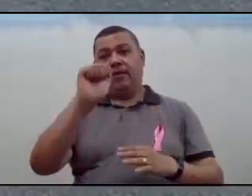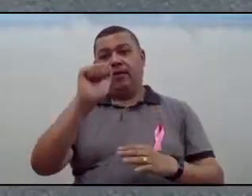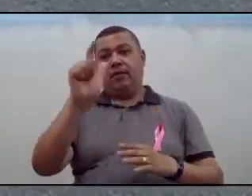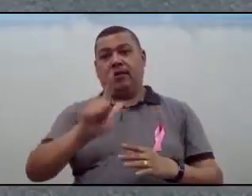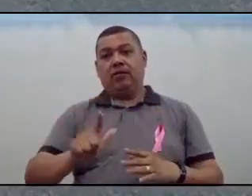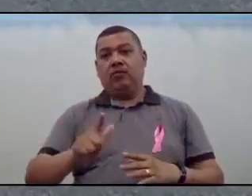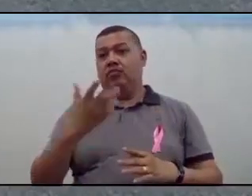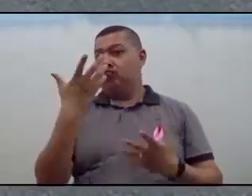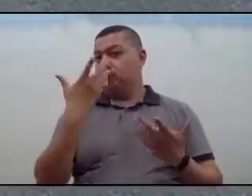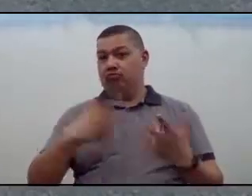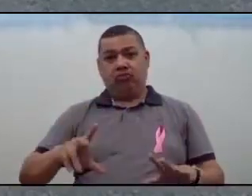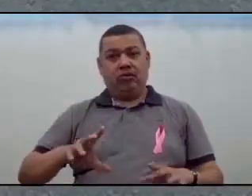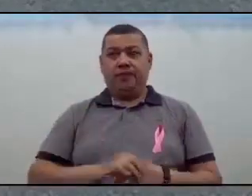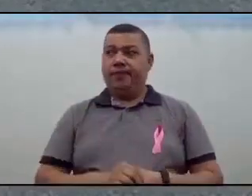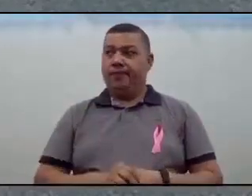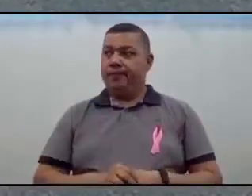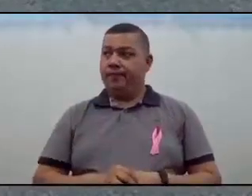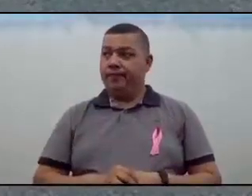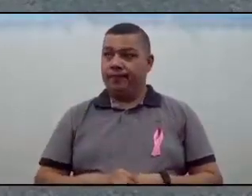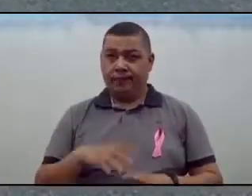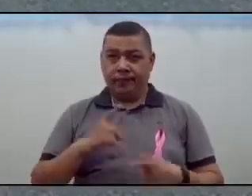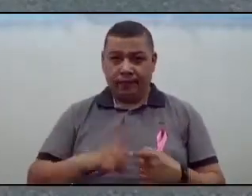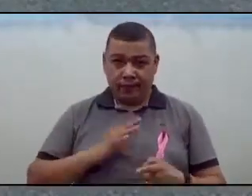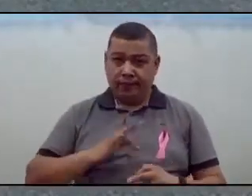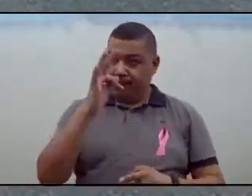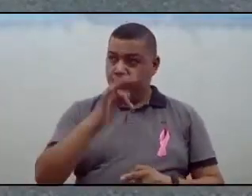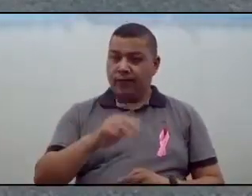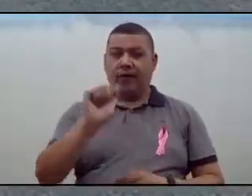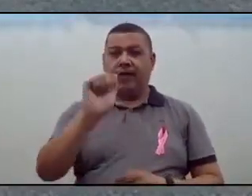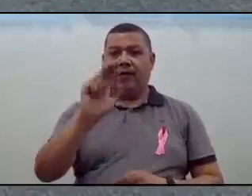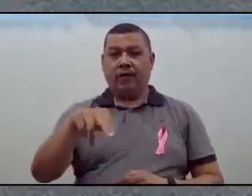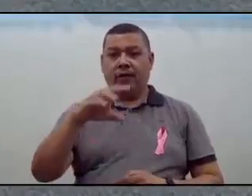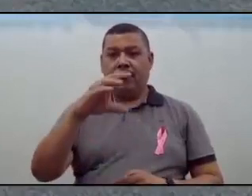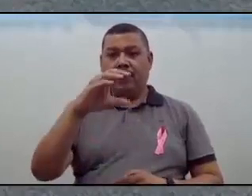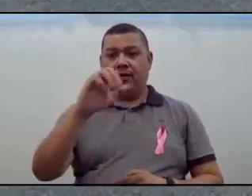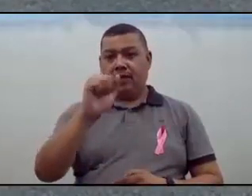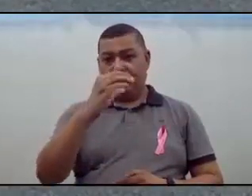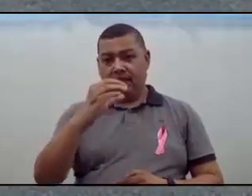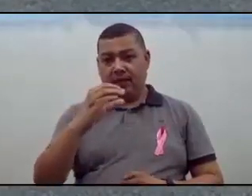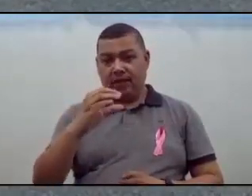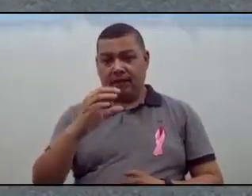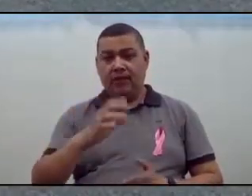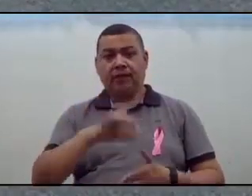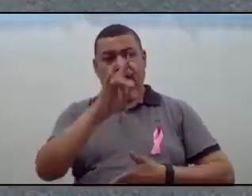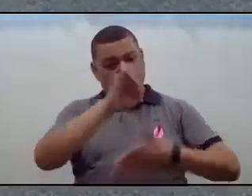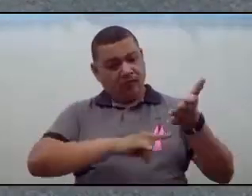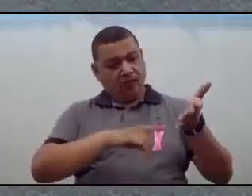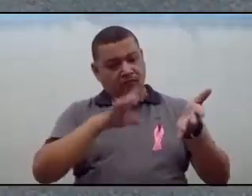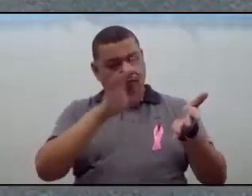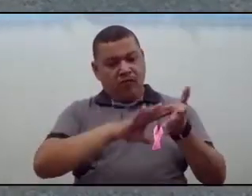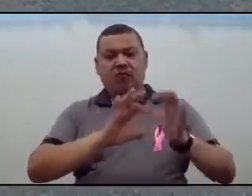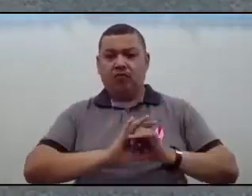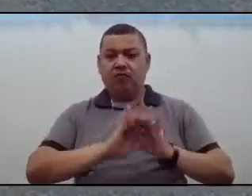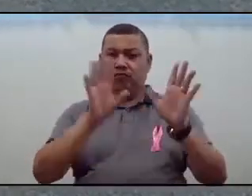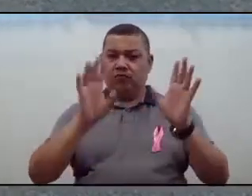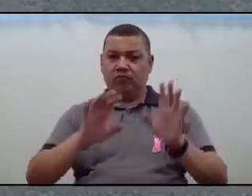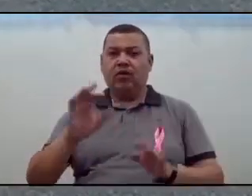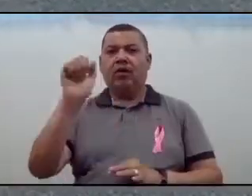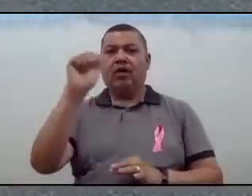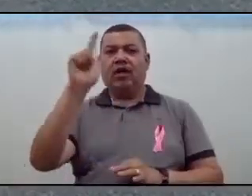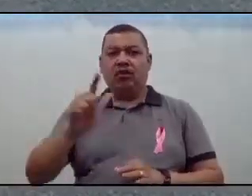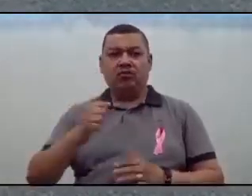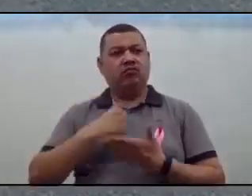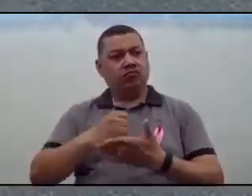a certificação pela ANAC do nosso aeroporto, não tem por que a Azul também não nos atender aqui, porque vai atender um universo